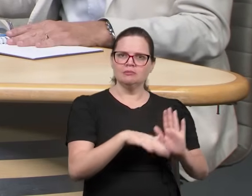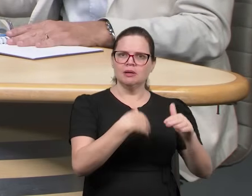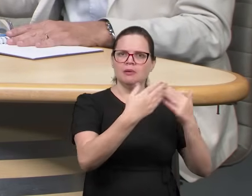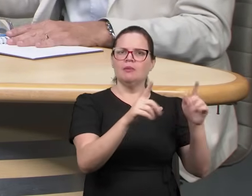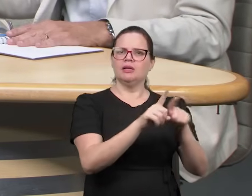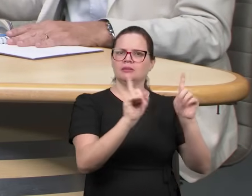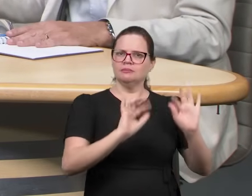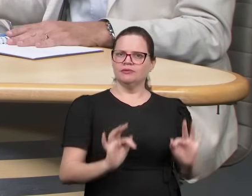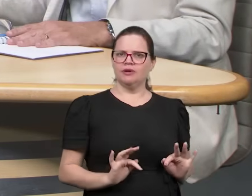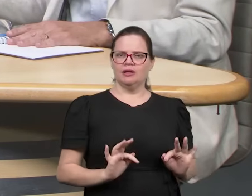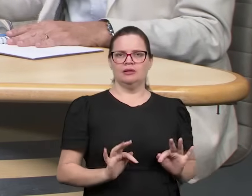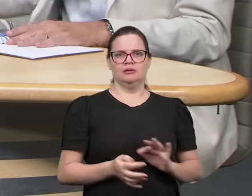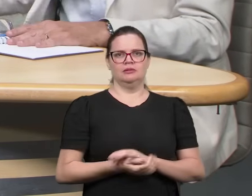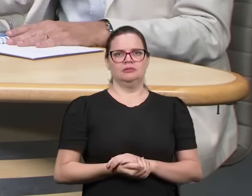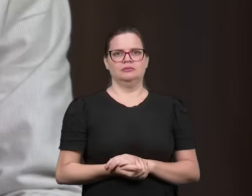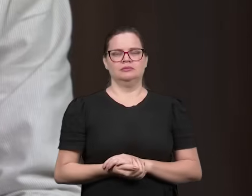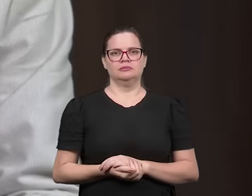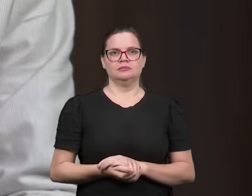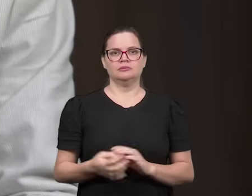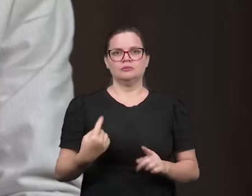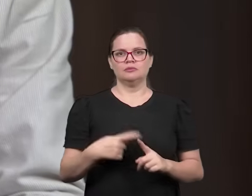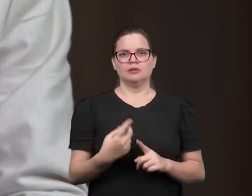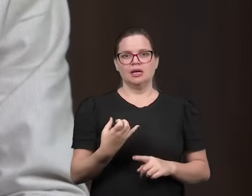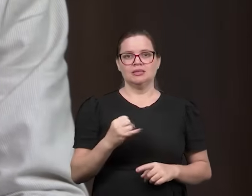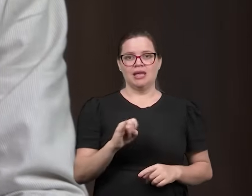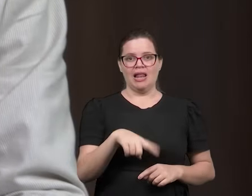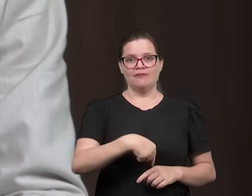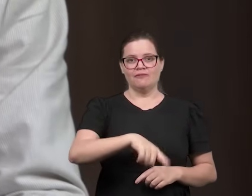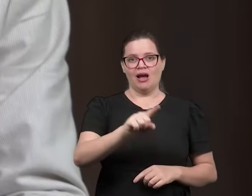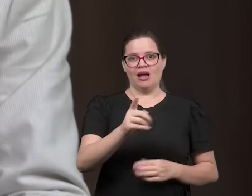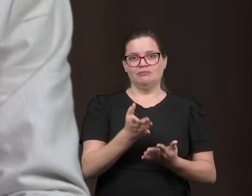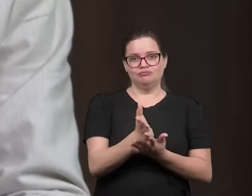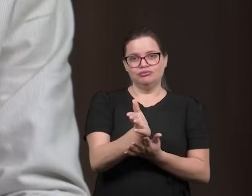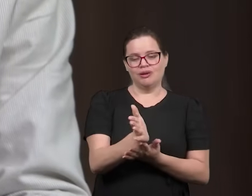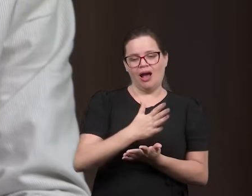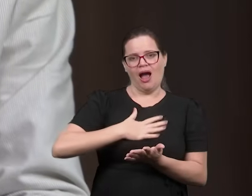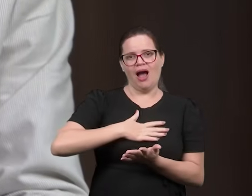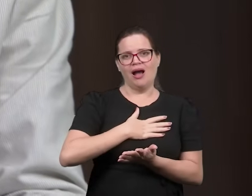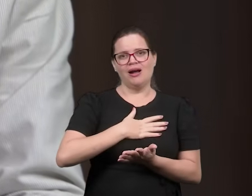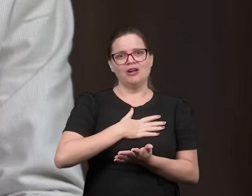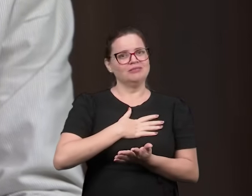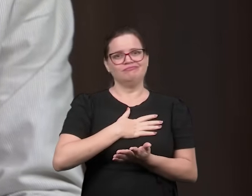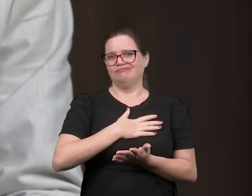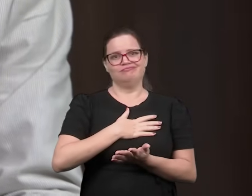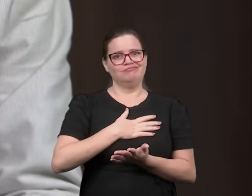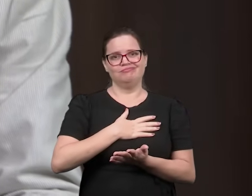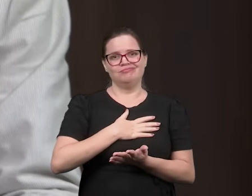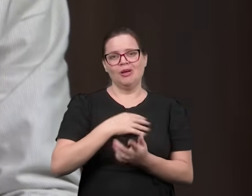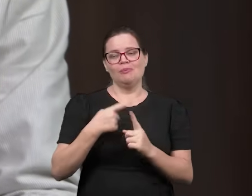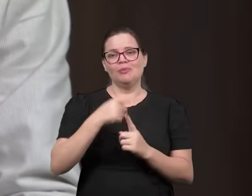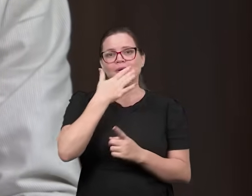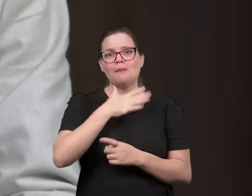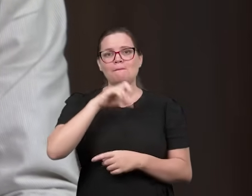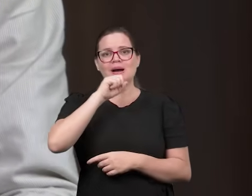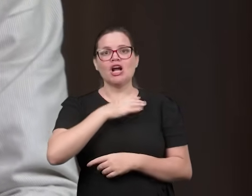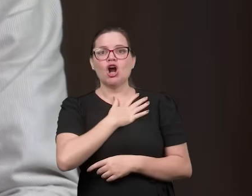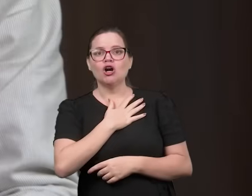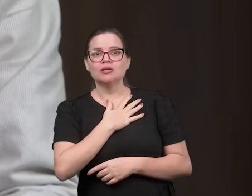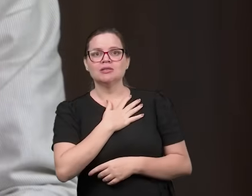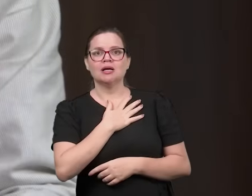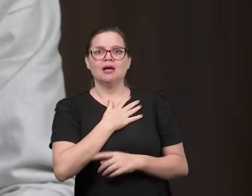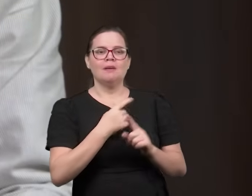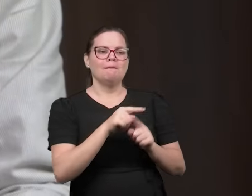Porque ele ir numa área em que ele não vai ser feliz, mas lógico que a preocupação é todo pai. Também não pode ser feliz e passar